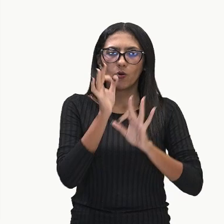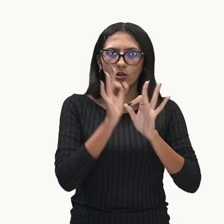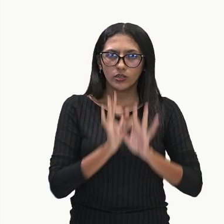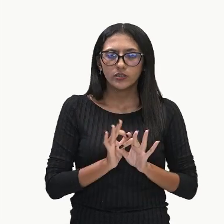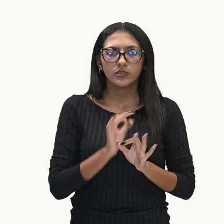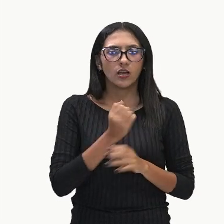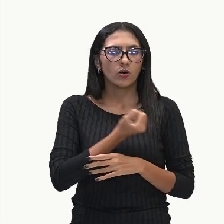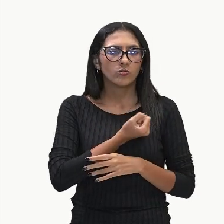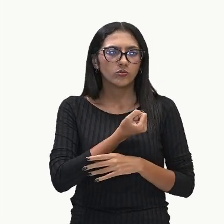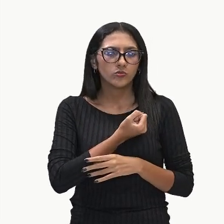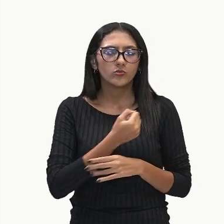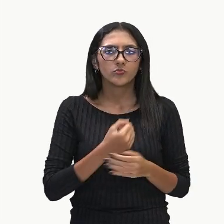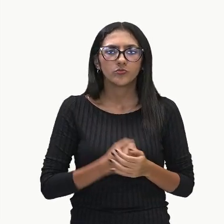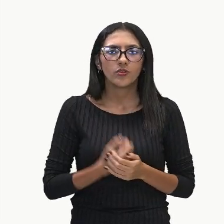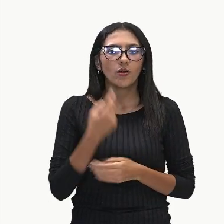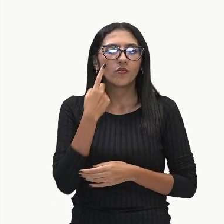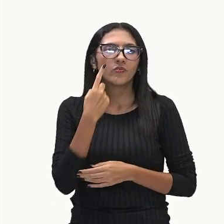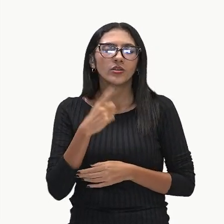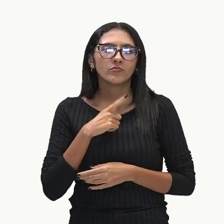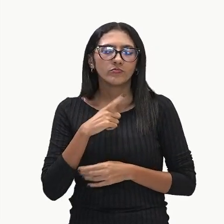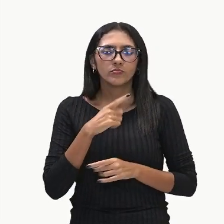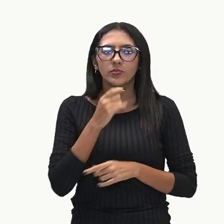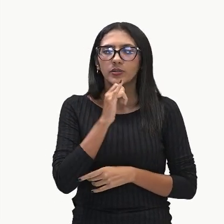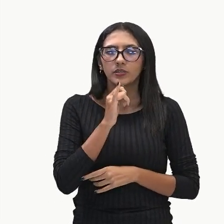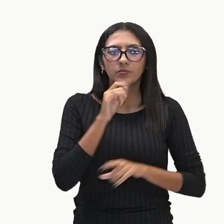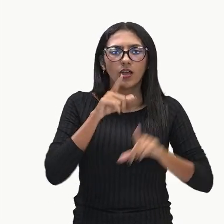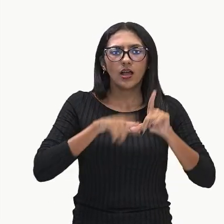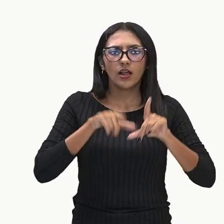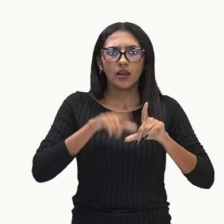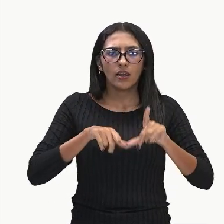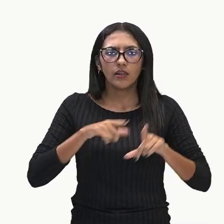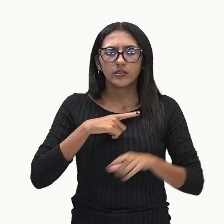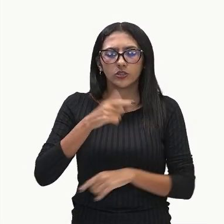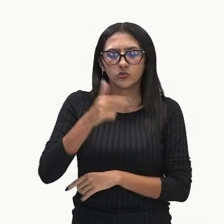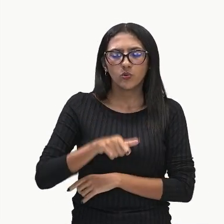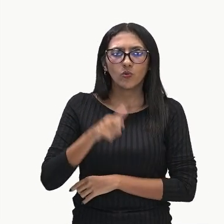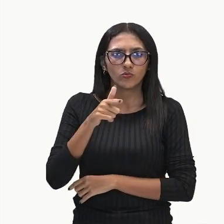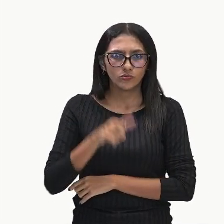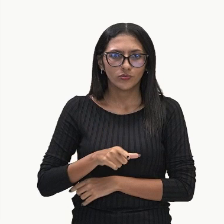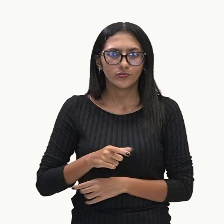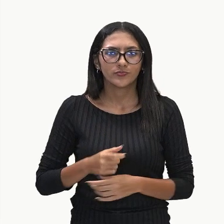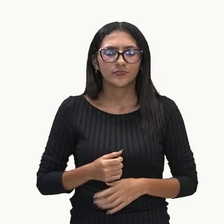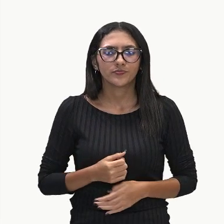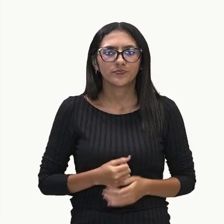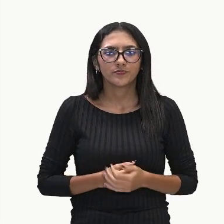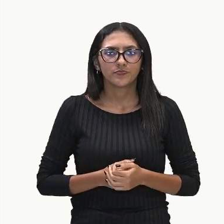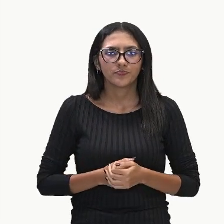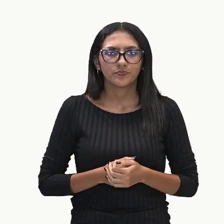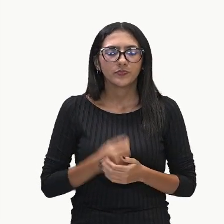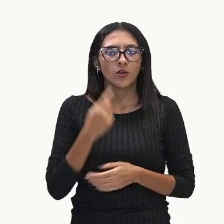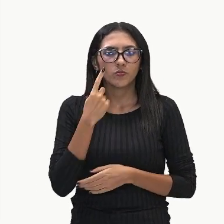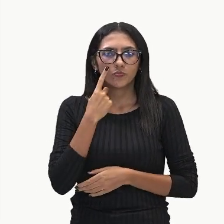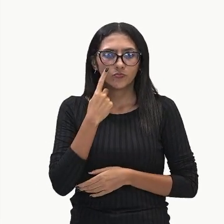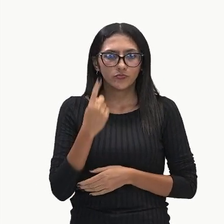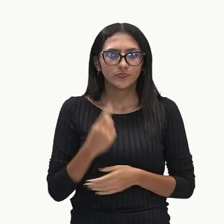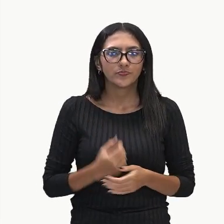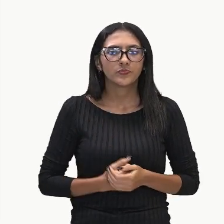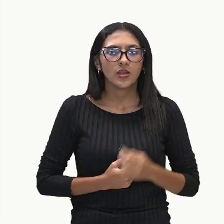E atrás do fator comum, tudo bem? Com muita calma, pegue a equação que é